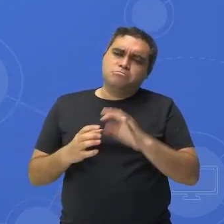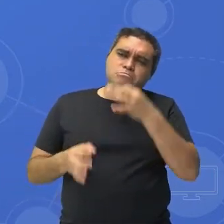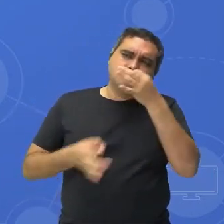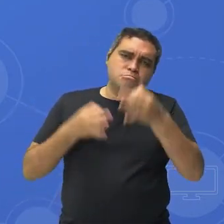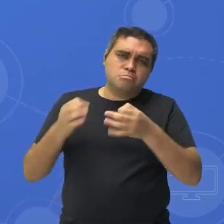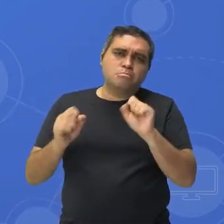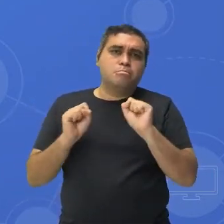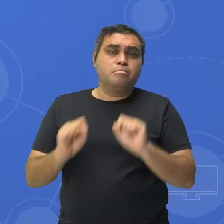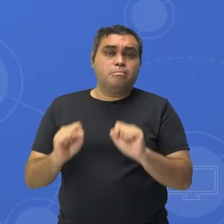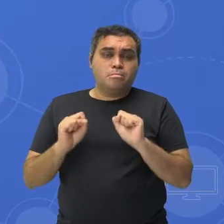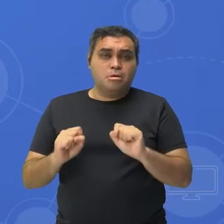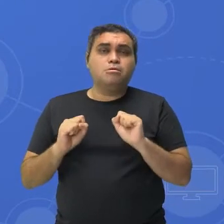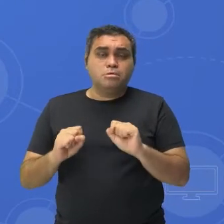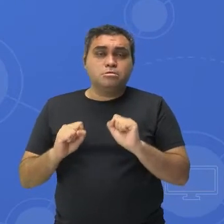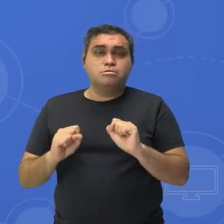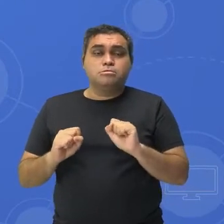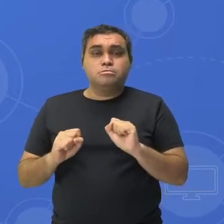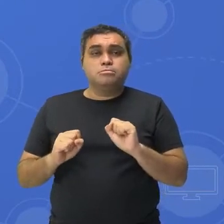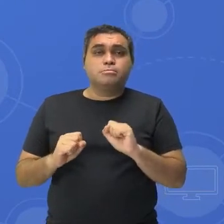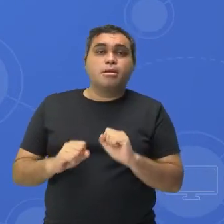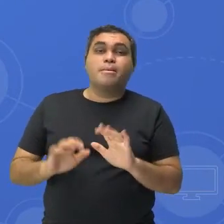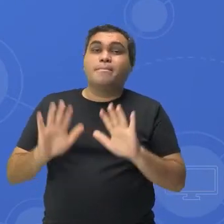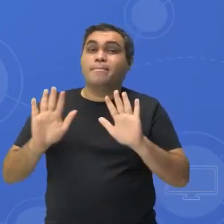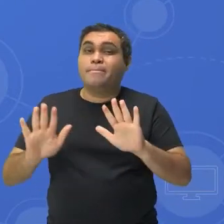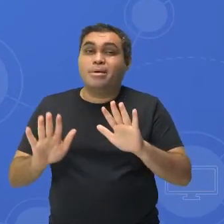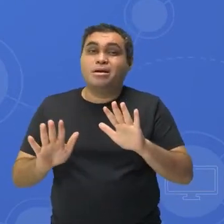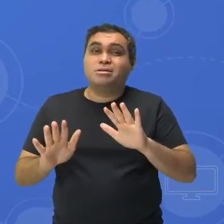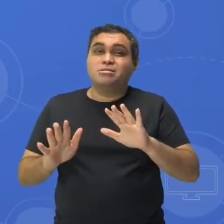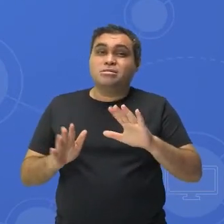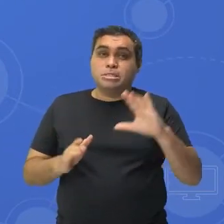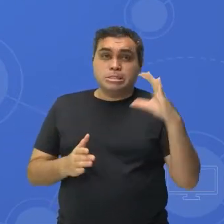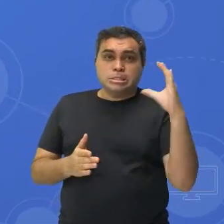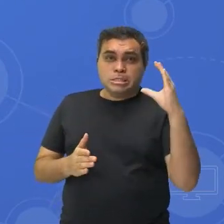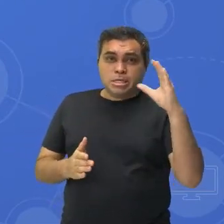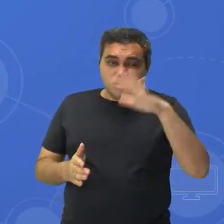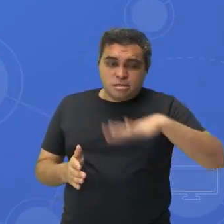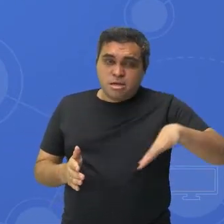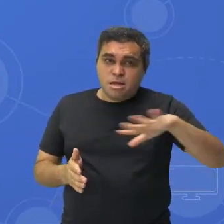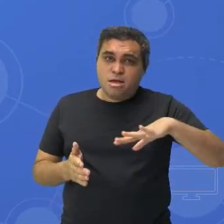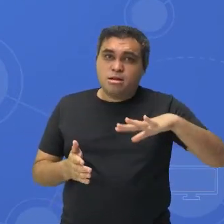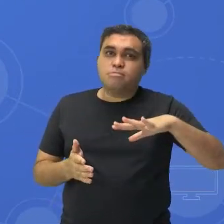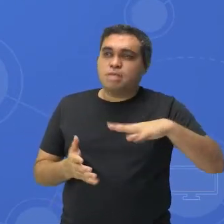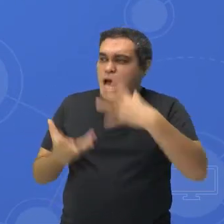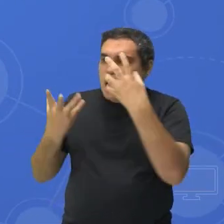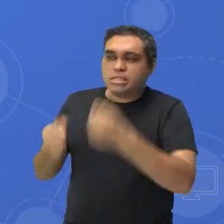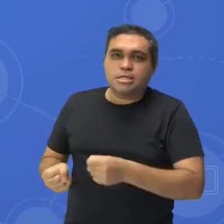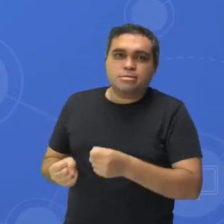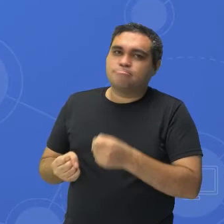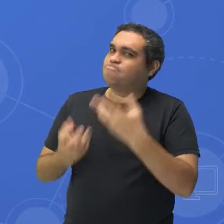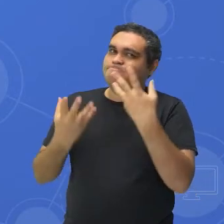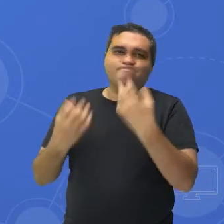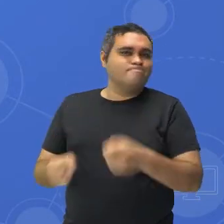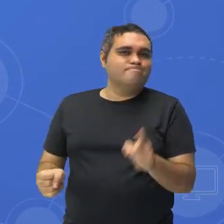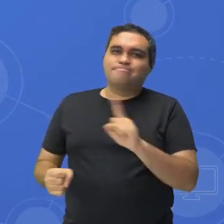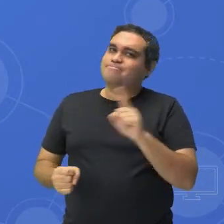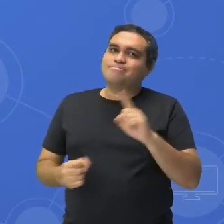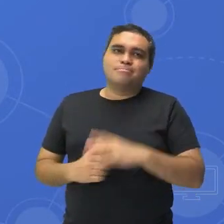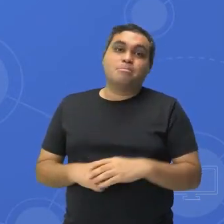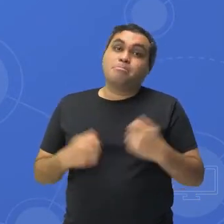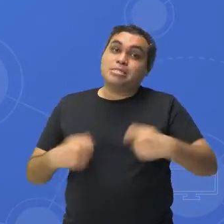ser reproduzidas, mas não tem validade científica. Então, na Idade